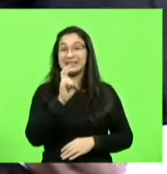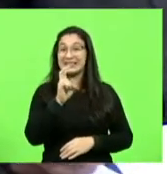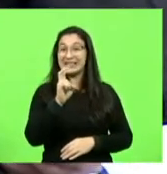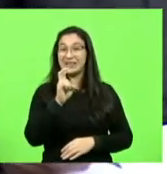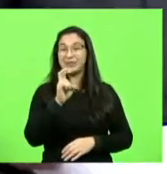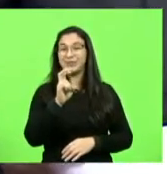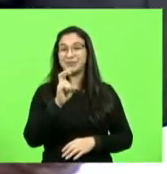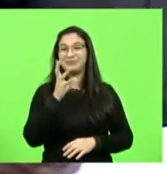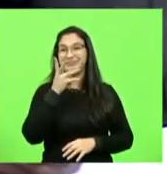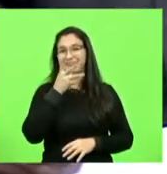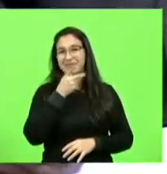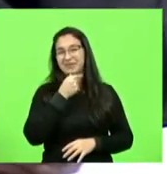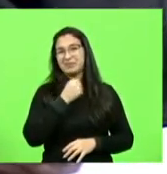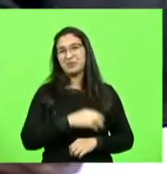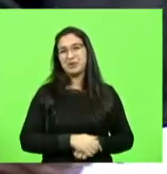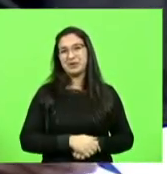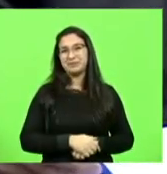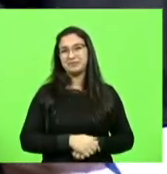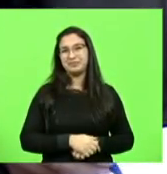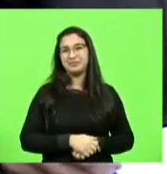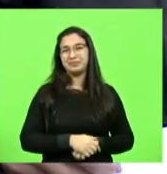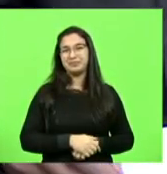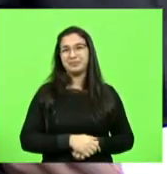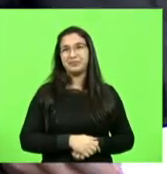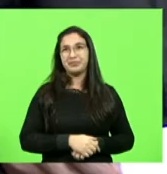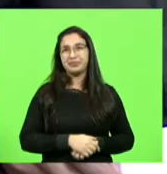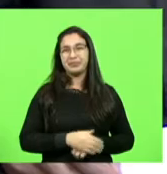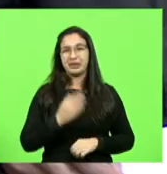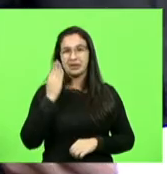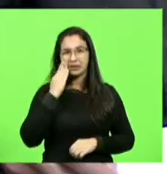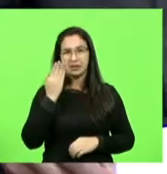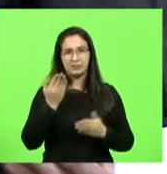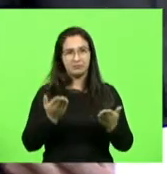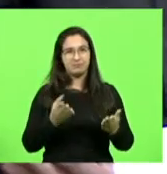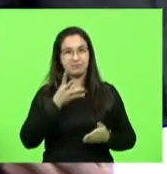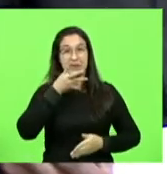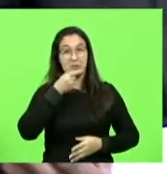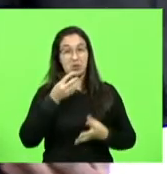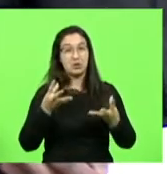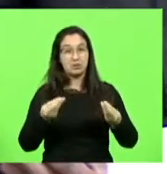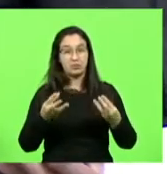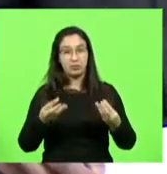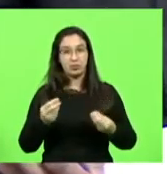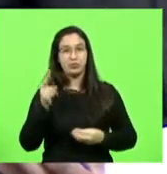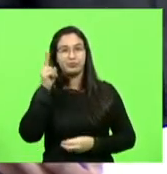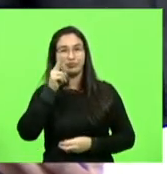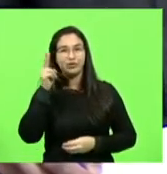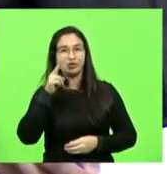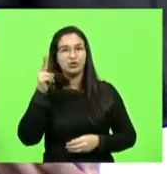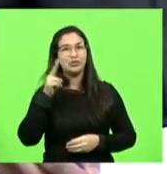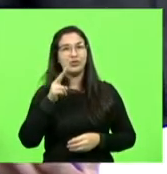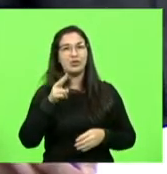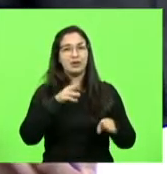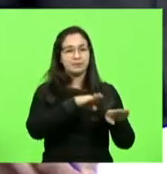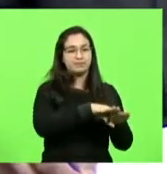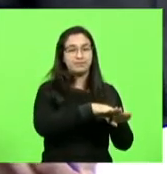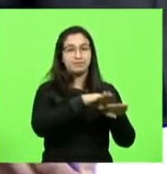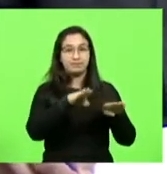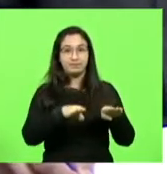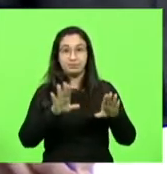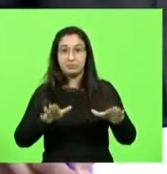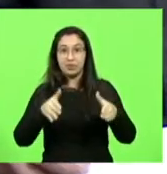Sul até Joinville, sabe do que eu estou falando. A história da duplicação, as melhorias